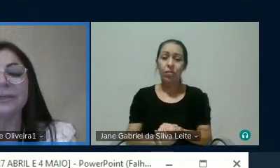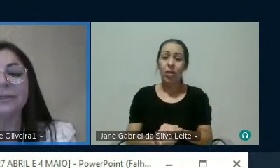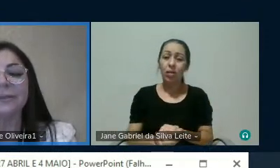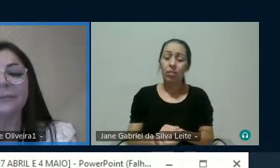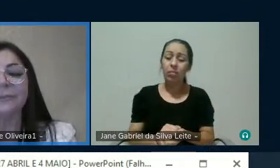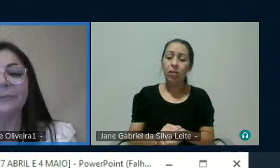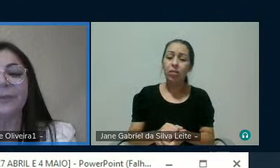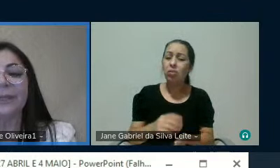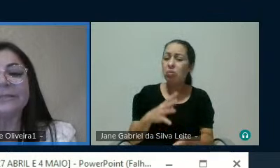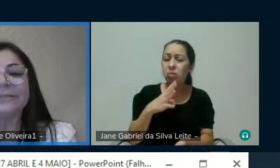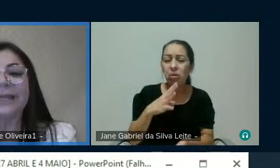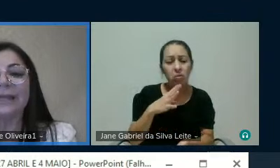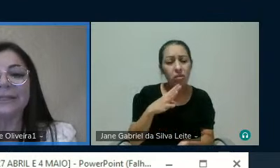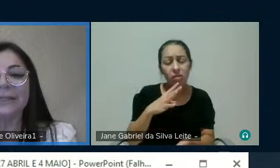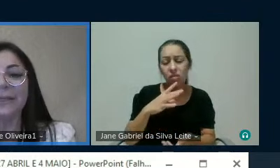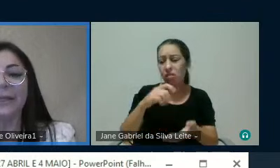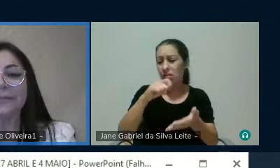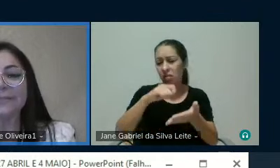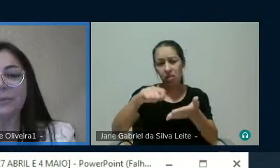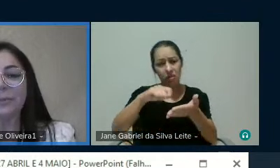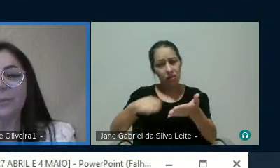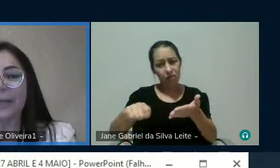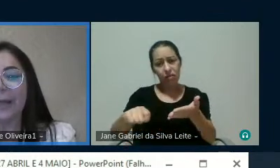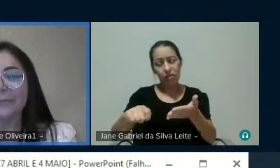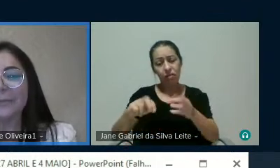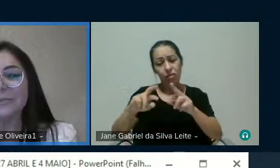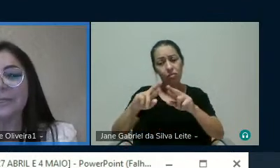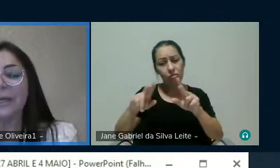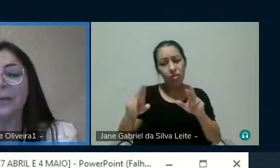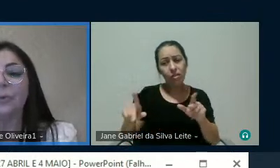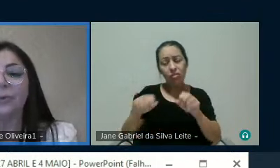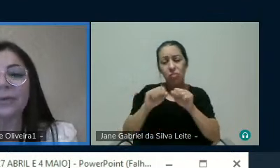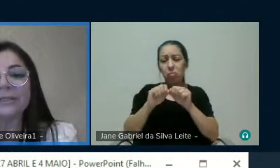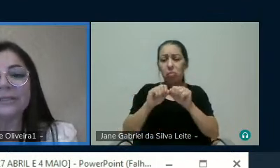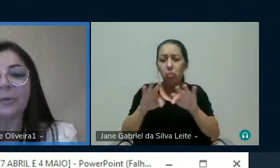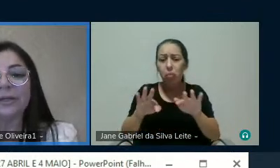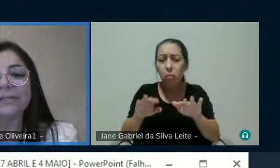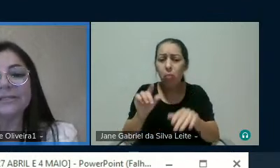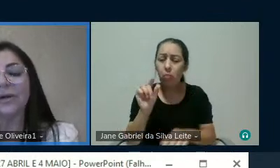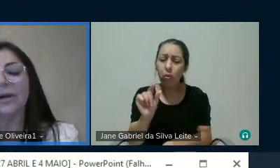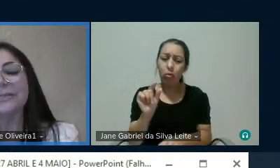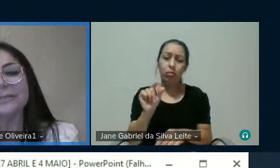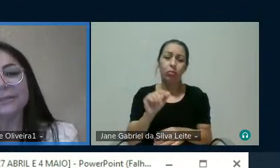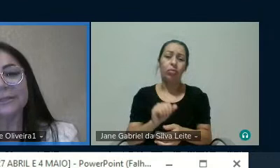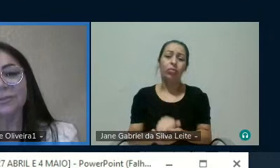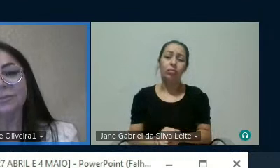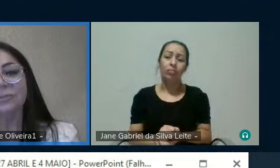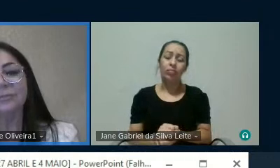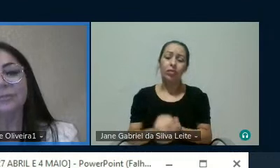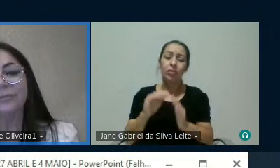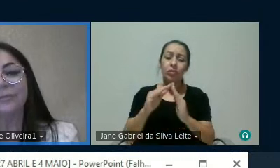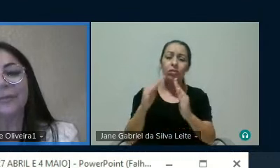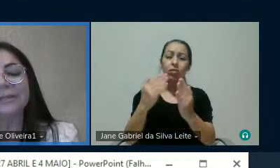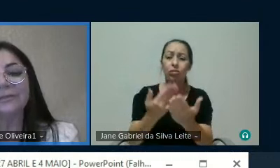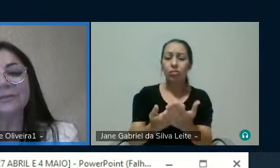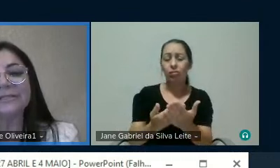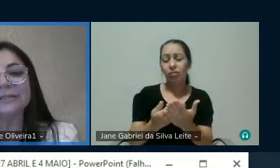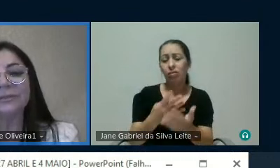tão ensinada, né? Ela está sendo propagada, mas poucas escolas